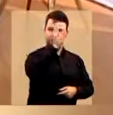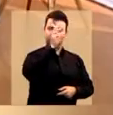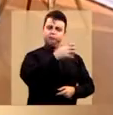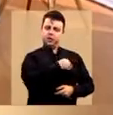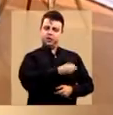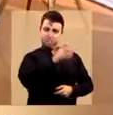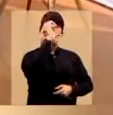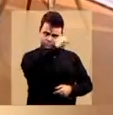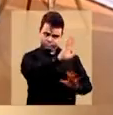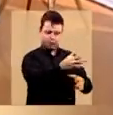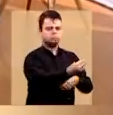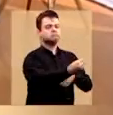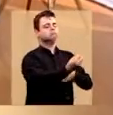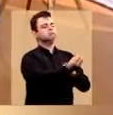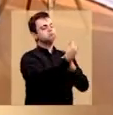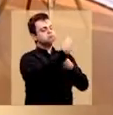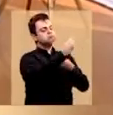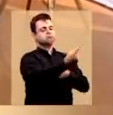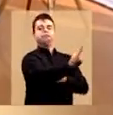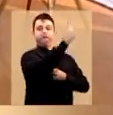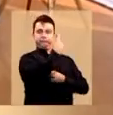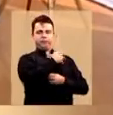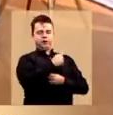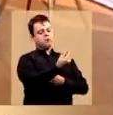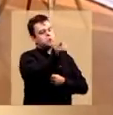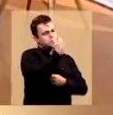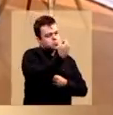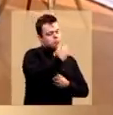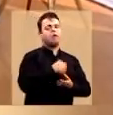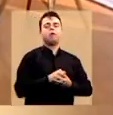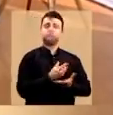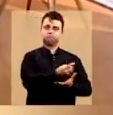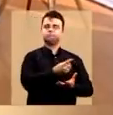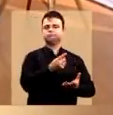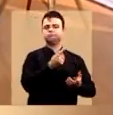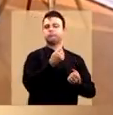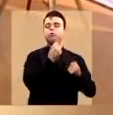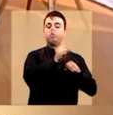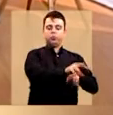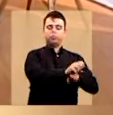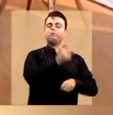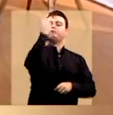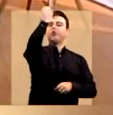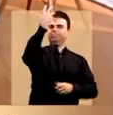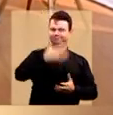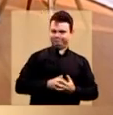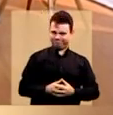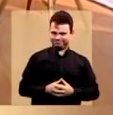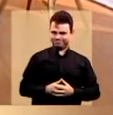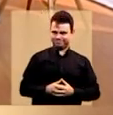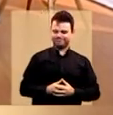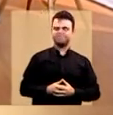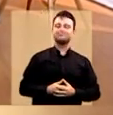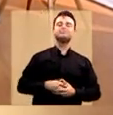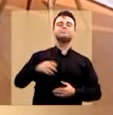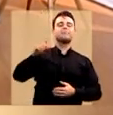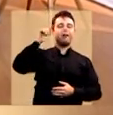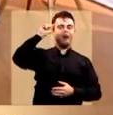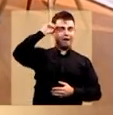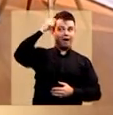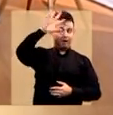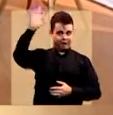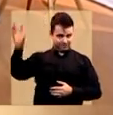da educação. Exato. É o poder da educação. Uma questão importante sobre as religiões de matriz